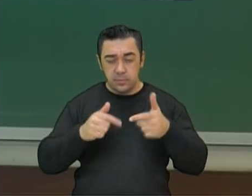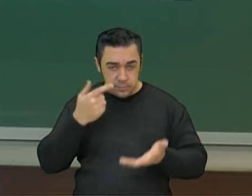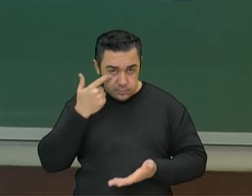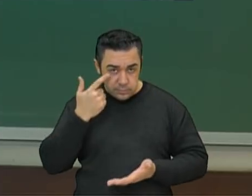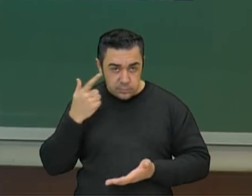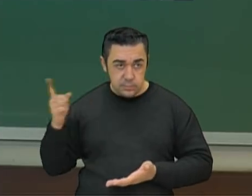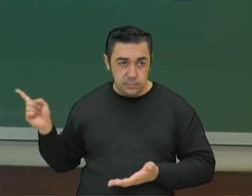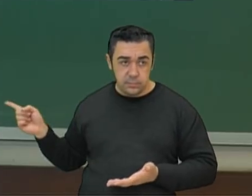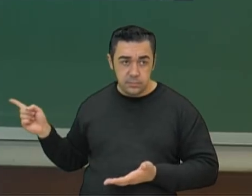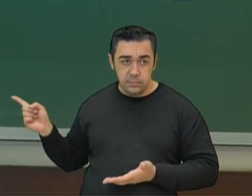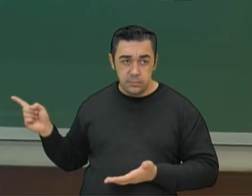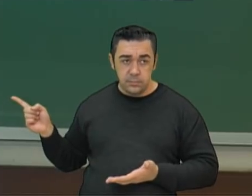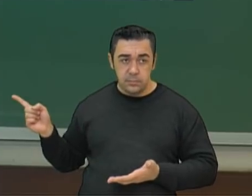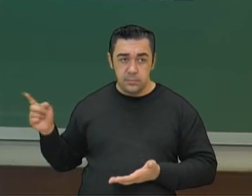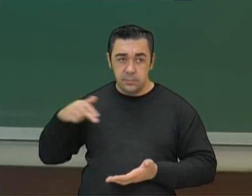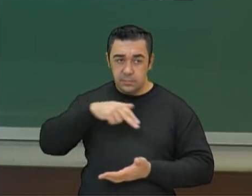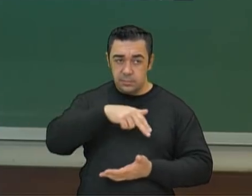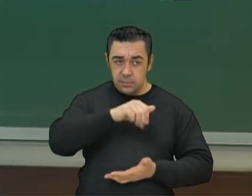Socialista. Está aqui, ó, Nazi.